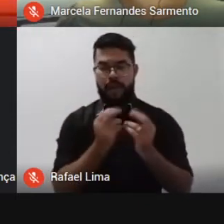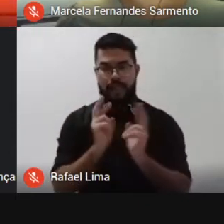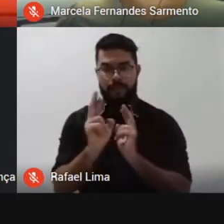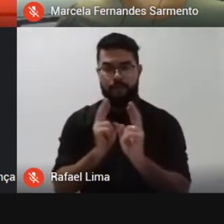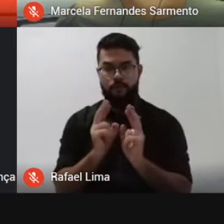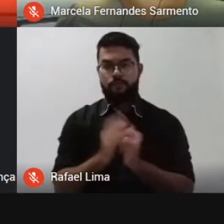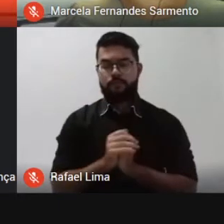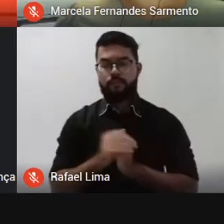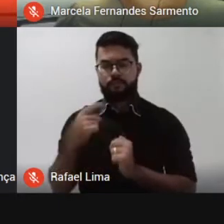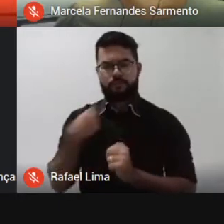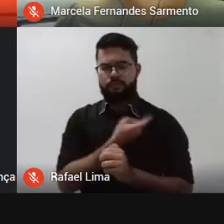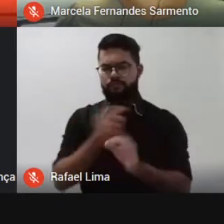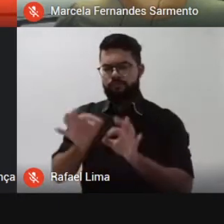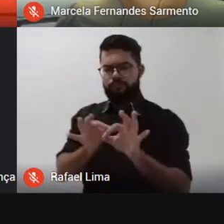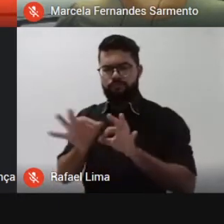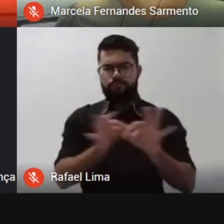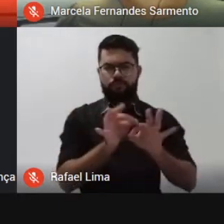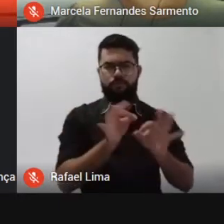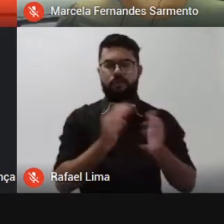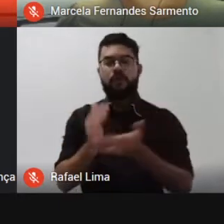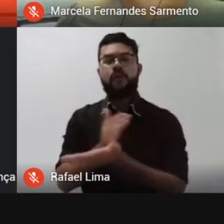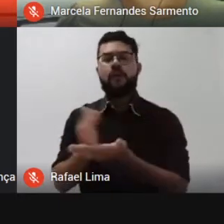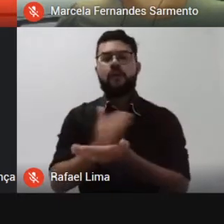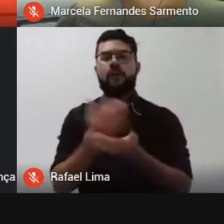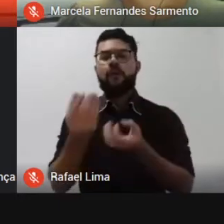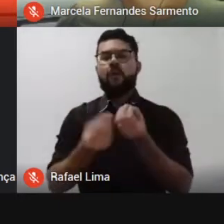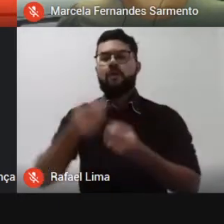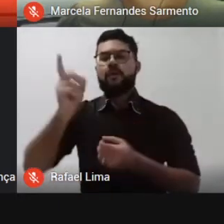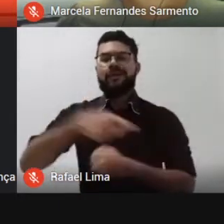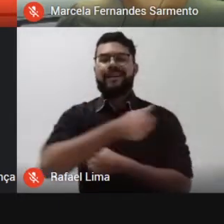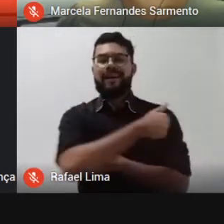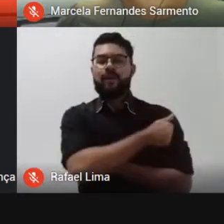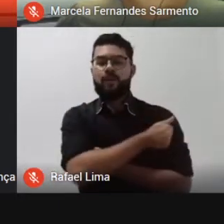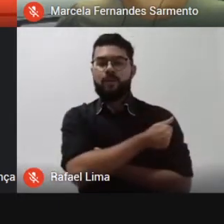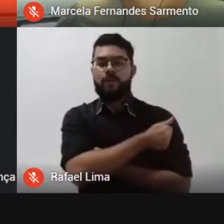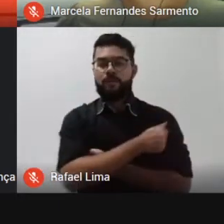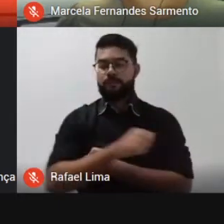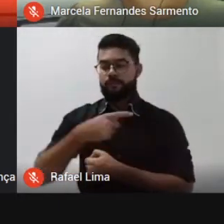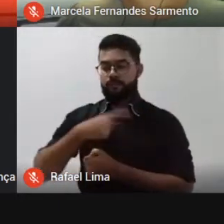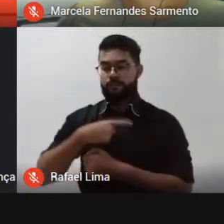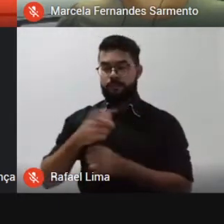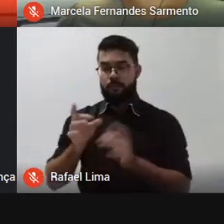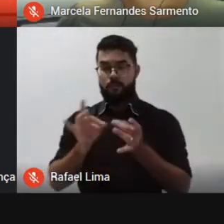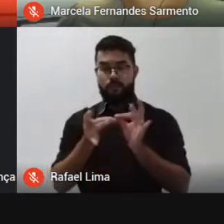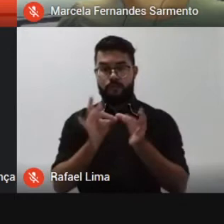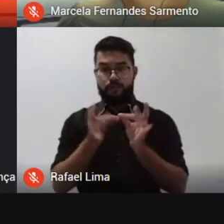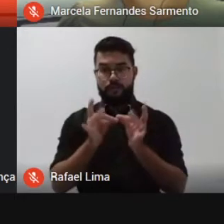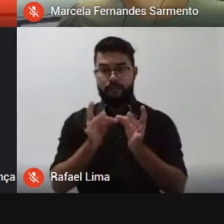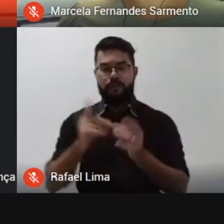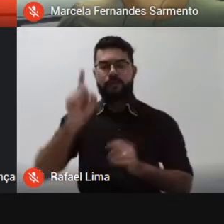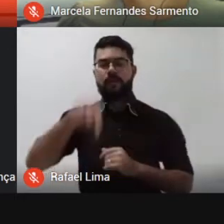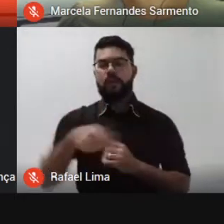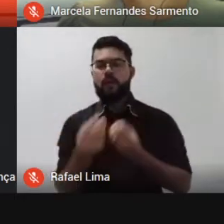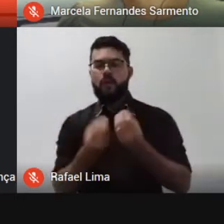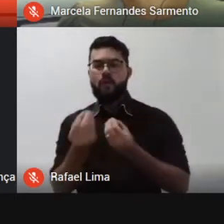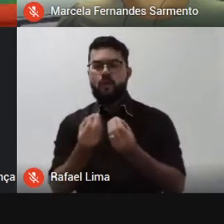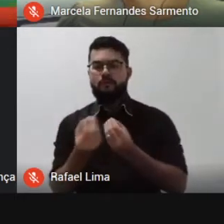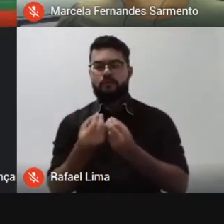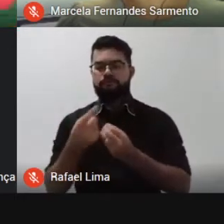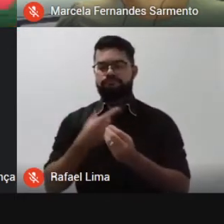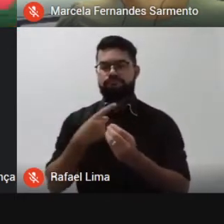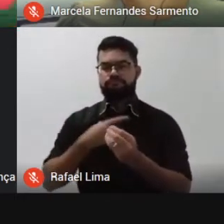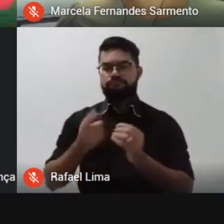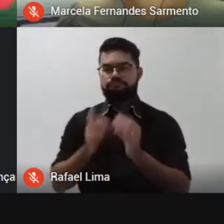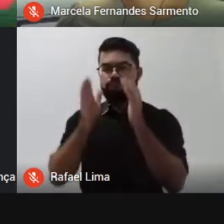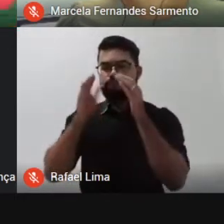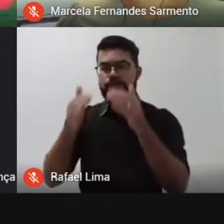algumas capacitações com os nossos alunos. A gente fez a oficina de modelagem física e a oficina de mobiliário com pallets. Na